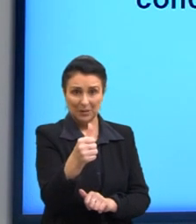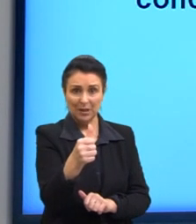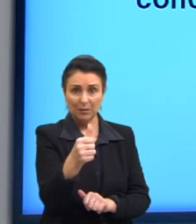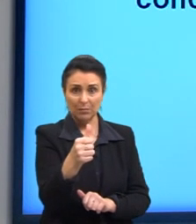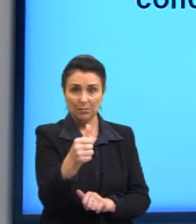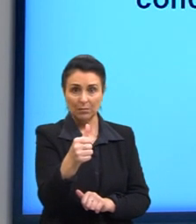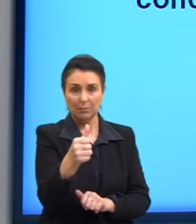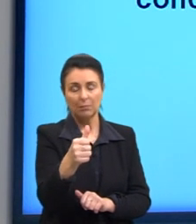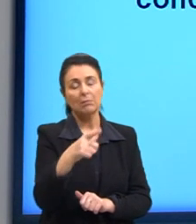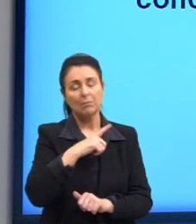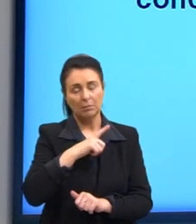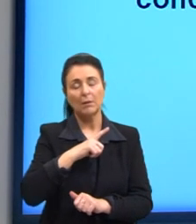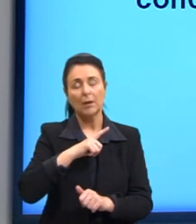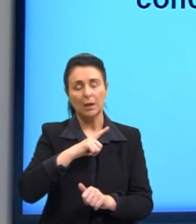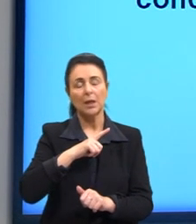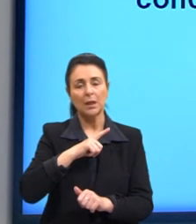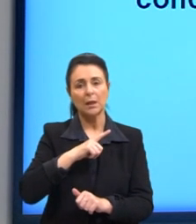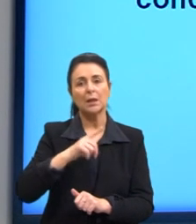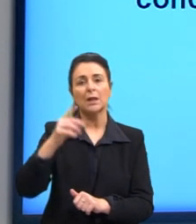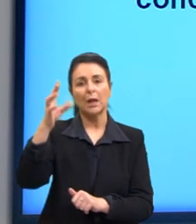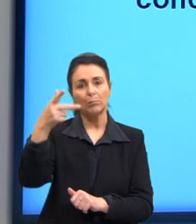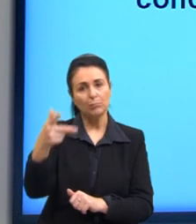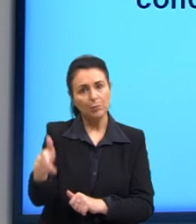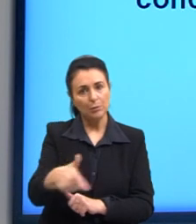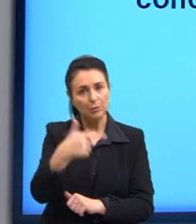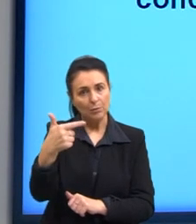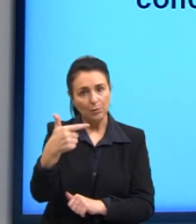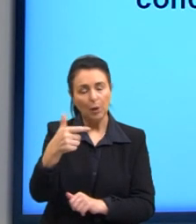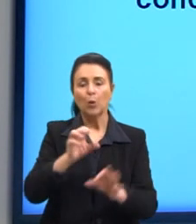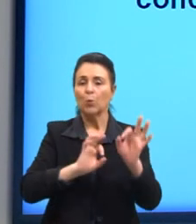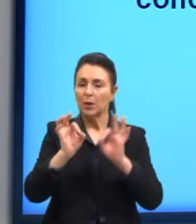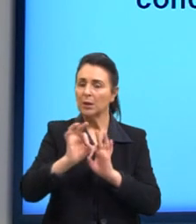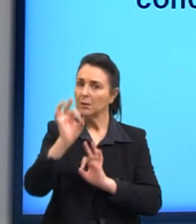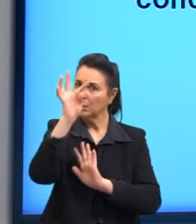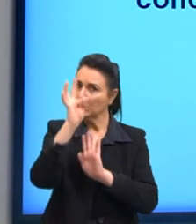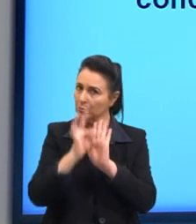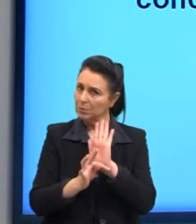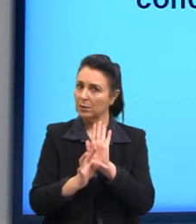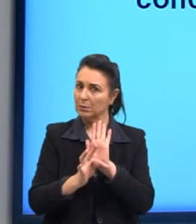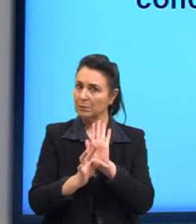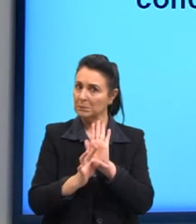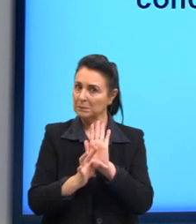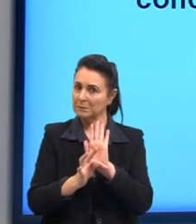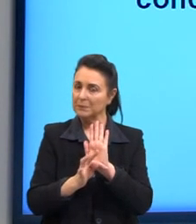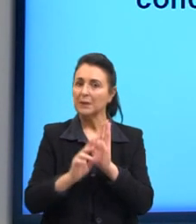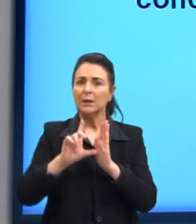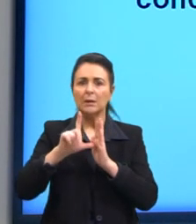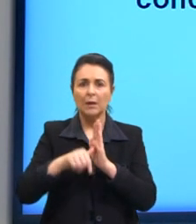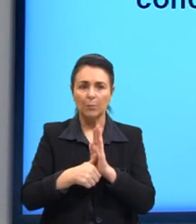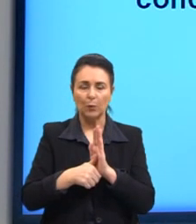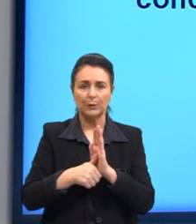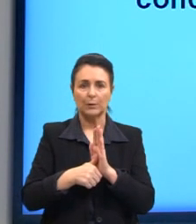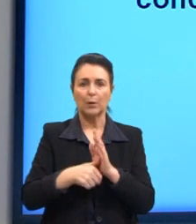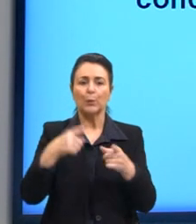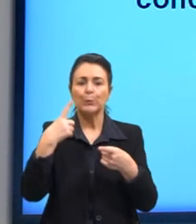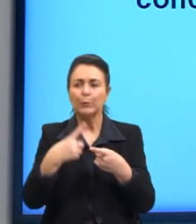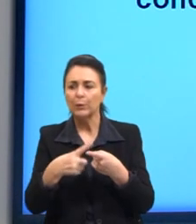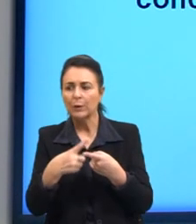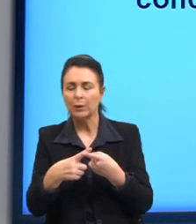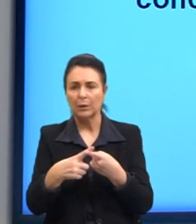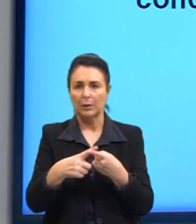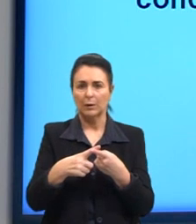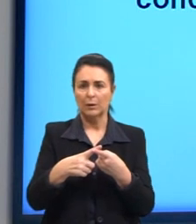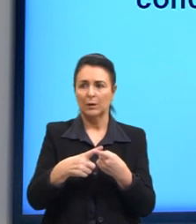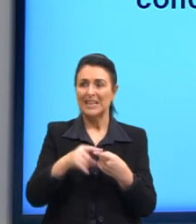que Ele carrega que esse conector que esse organizador textual carrega tá depois isso porque